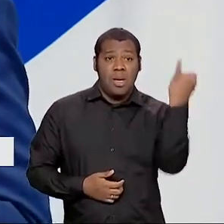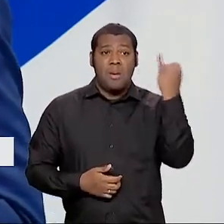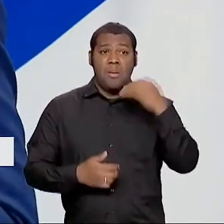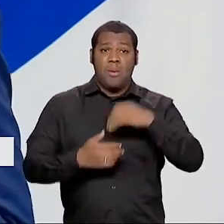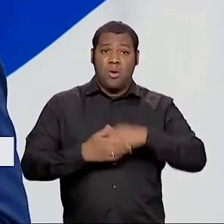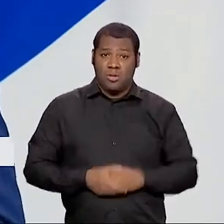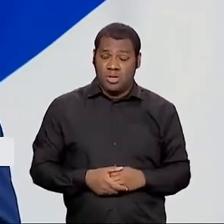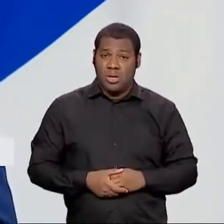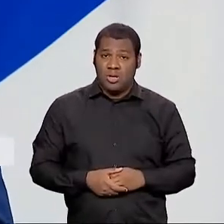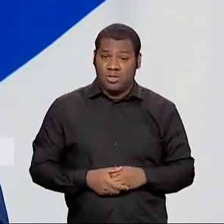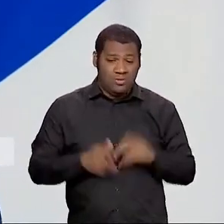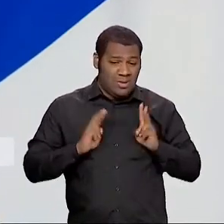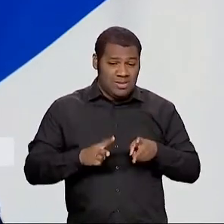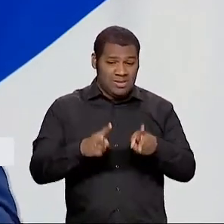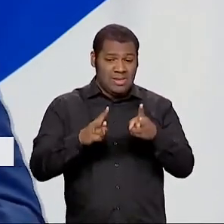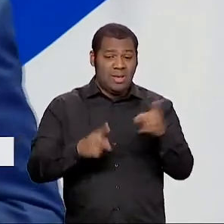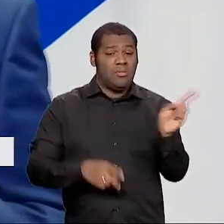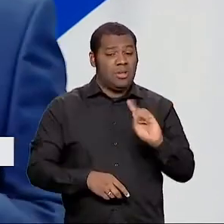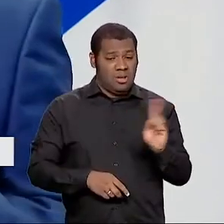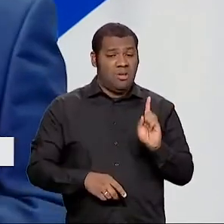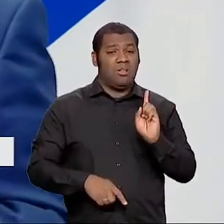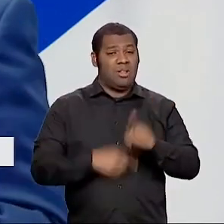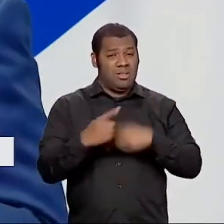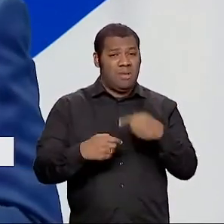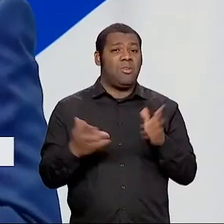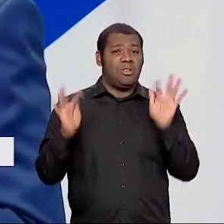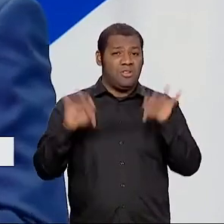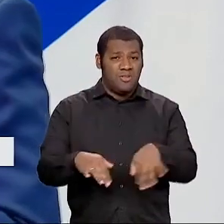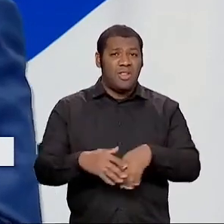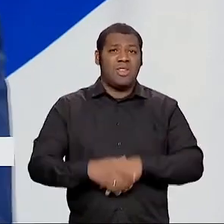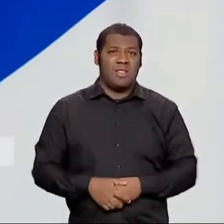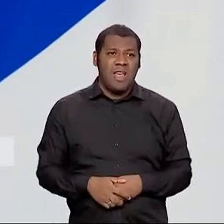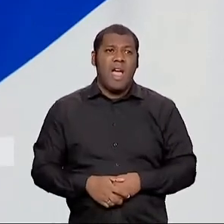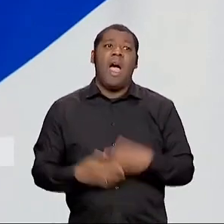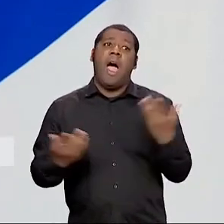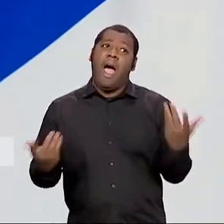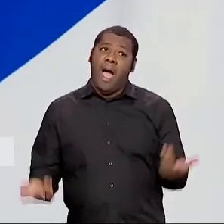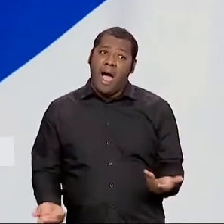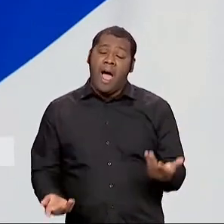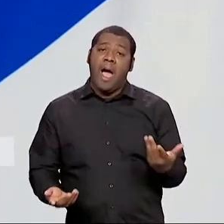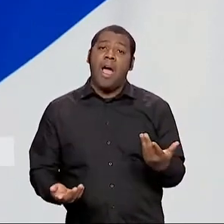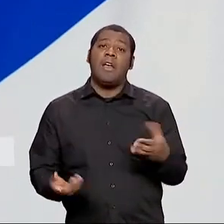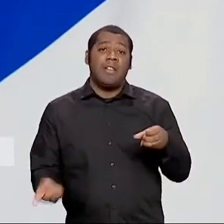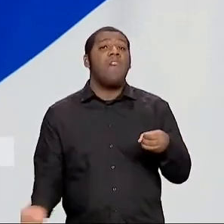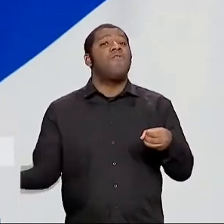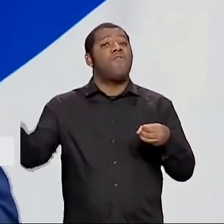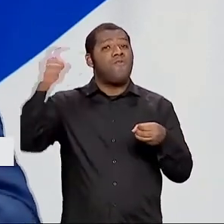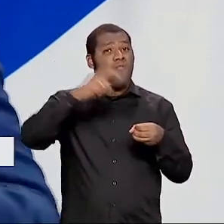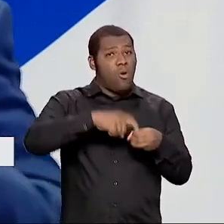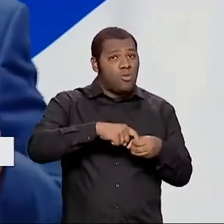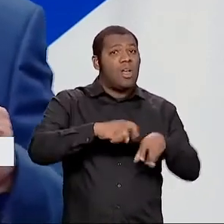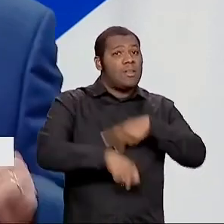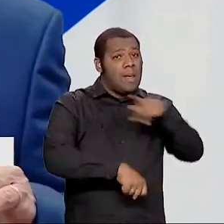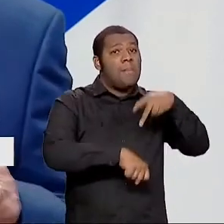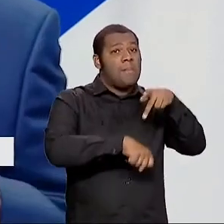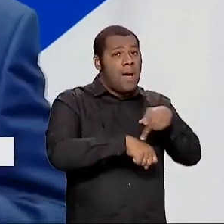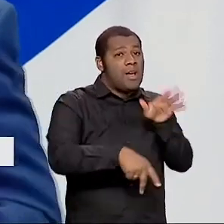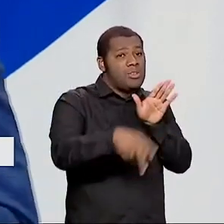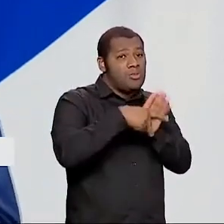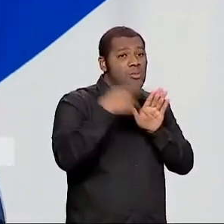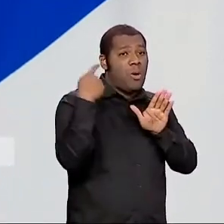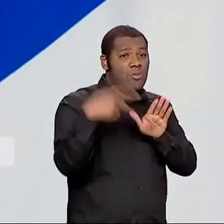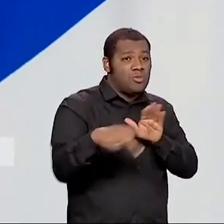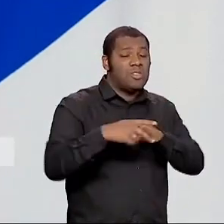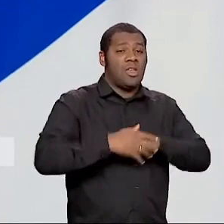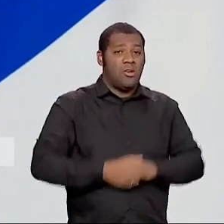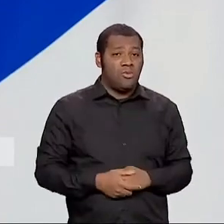não é auto-aplicável. Você precisa voltar para o seu país e decidir dentro do seu Congresso, nas instituições do seu país,